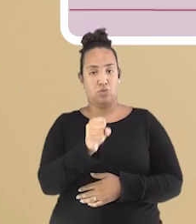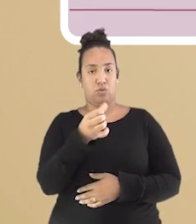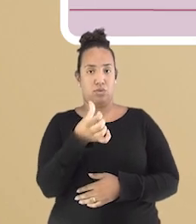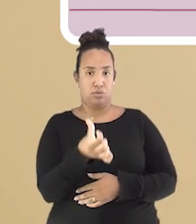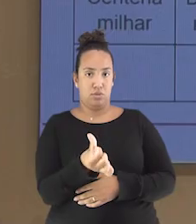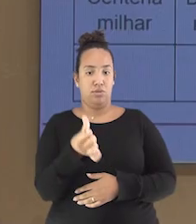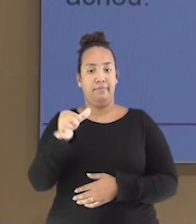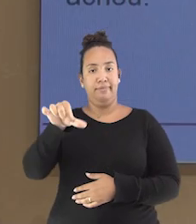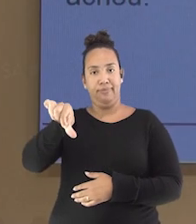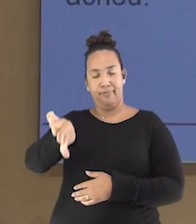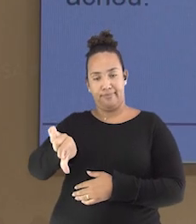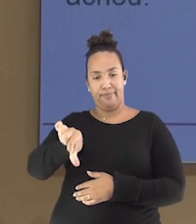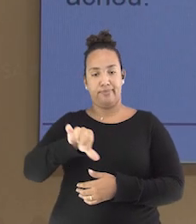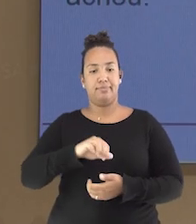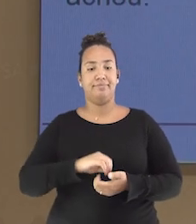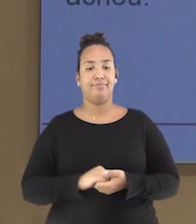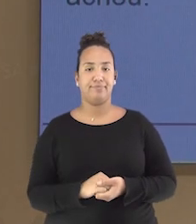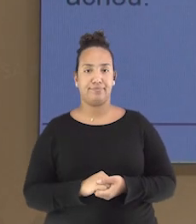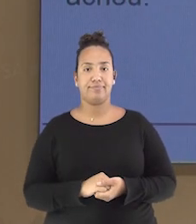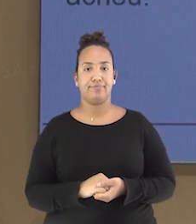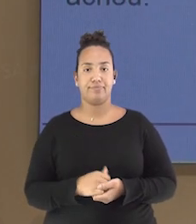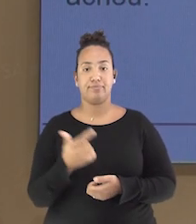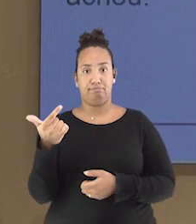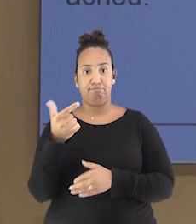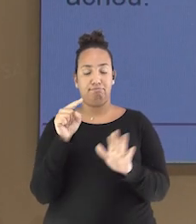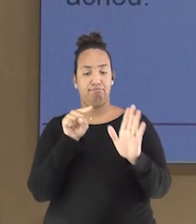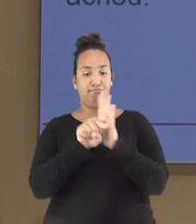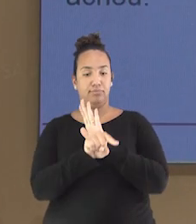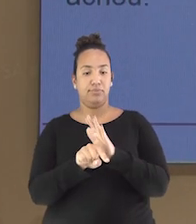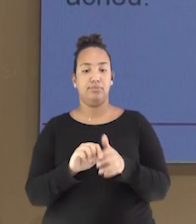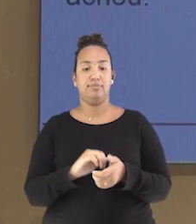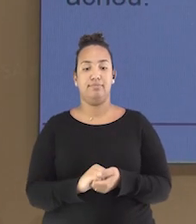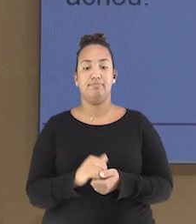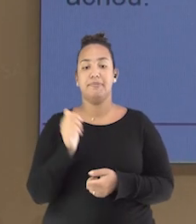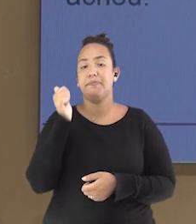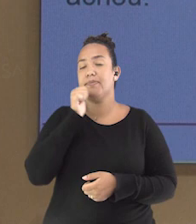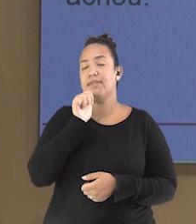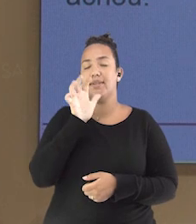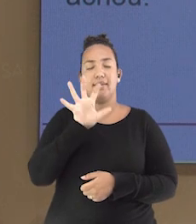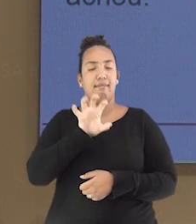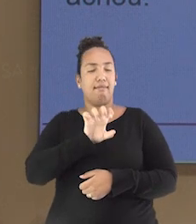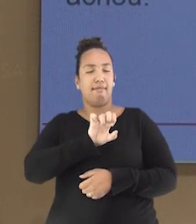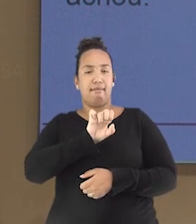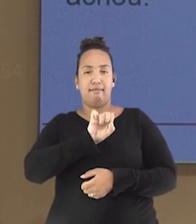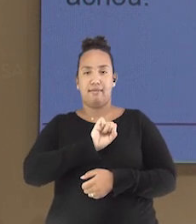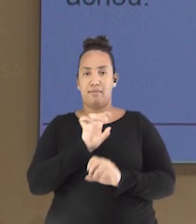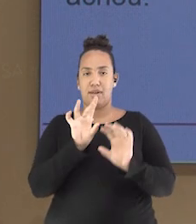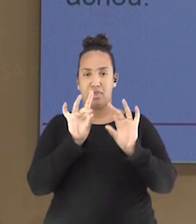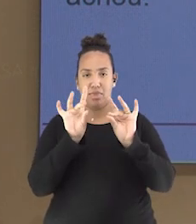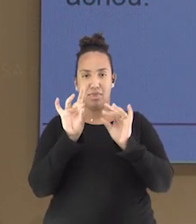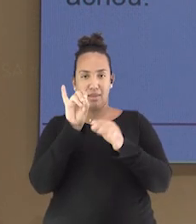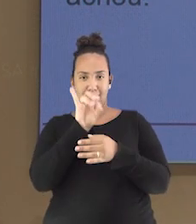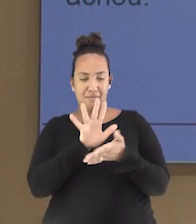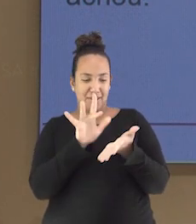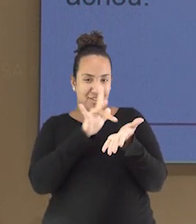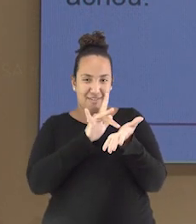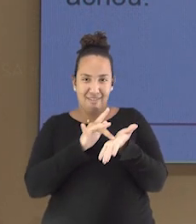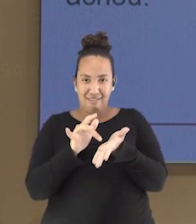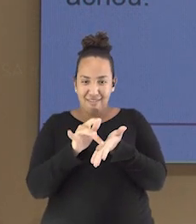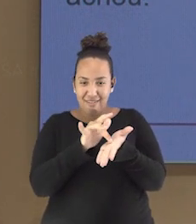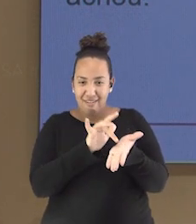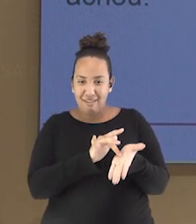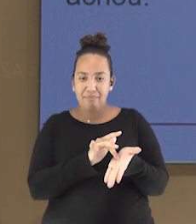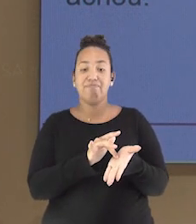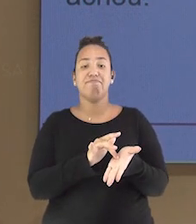2.869. Número 2. Larissa ama colecionar figurinhas. Ela já tinha perdido